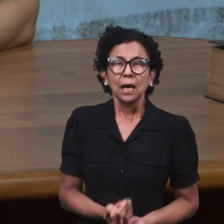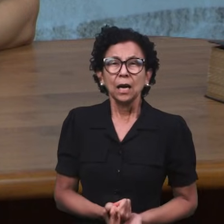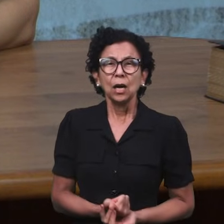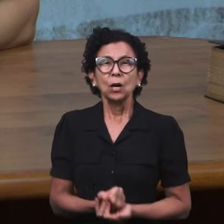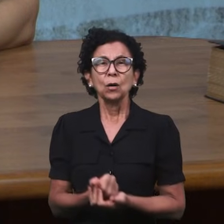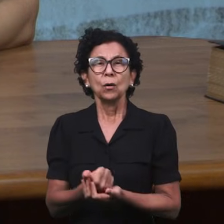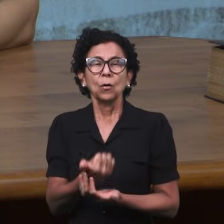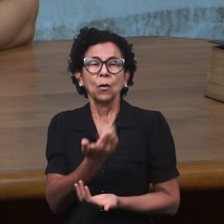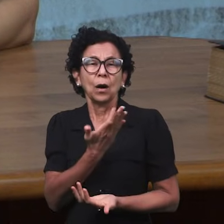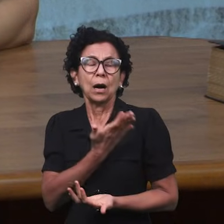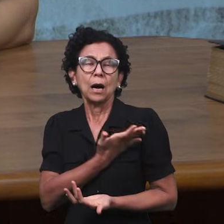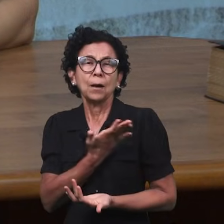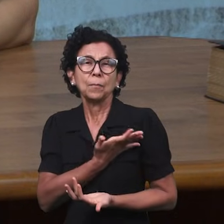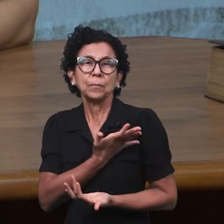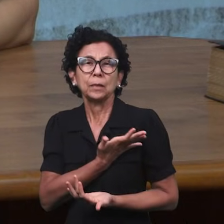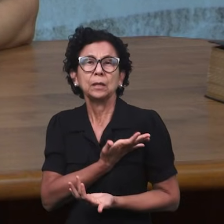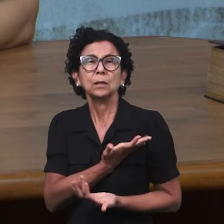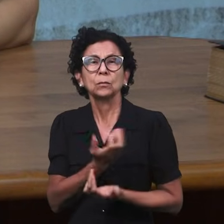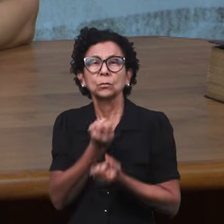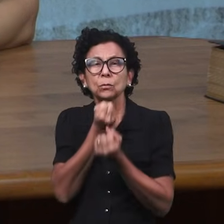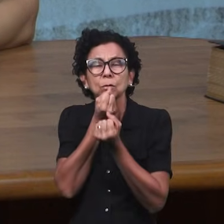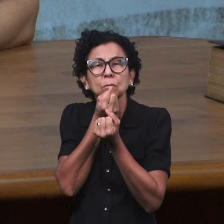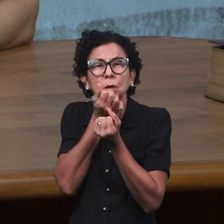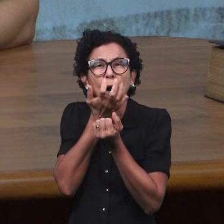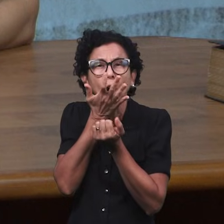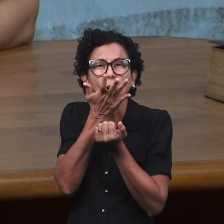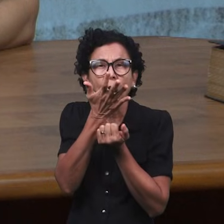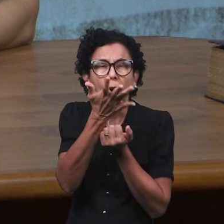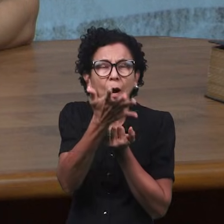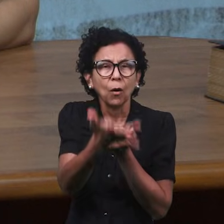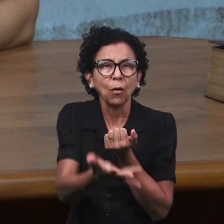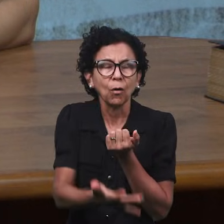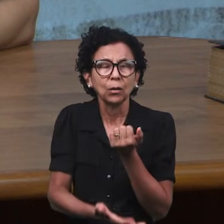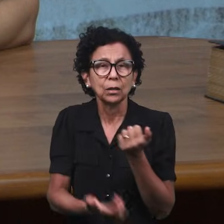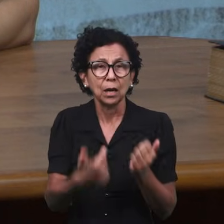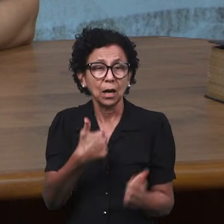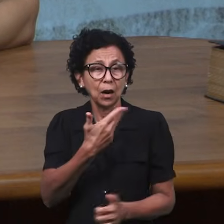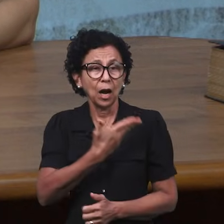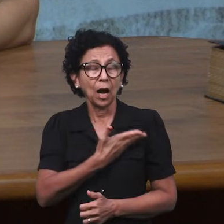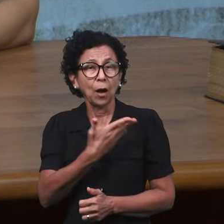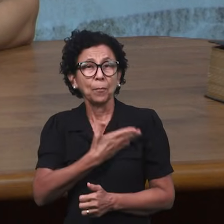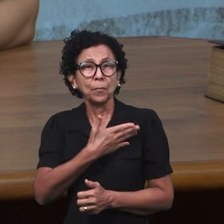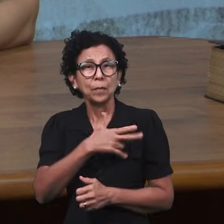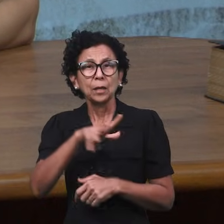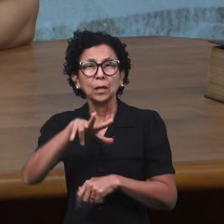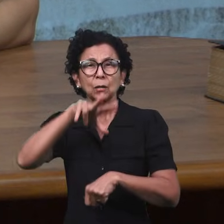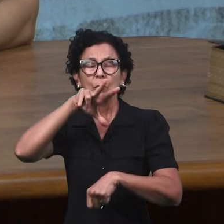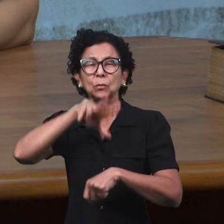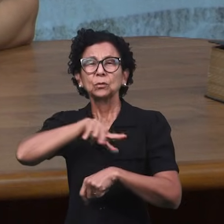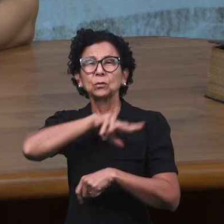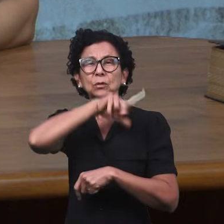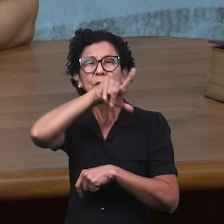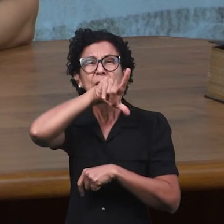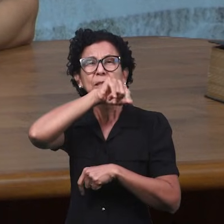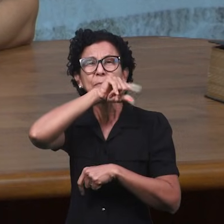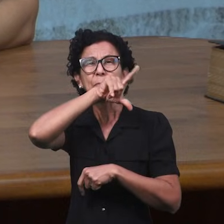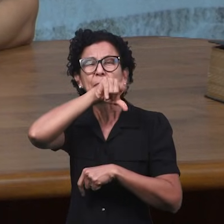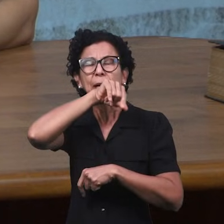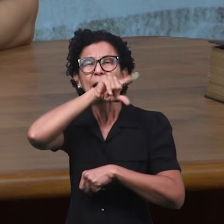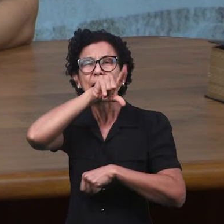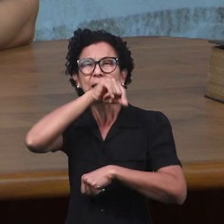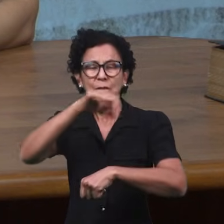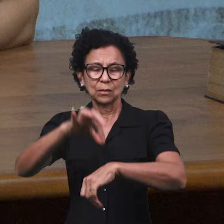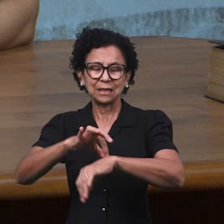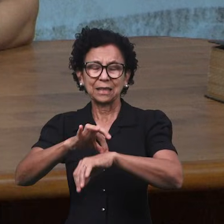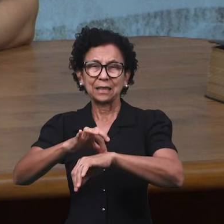e companheiro dos avestruzes. Enegreceu-se a minha pele sobre mim e